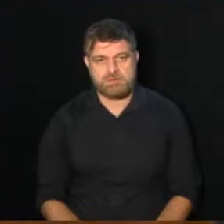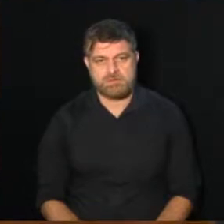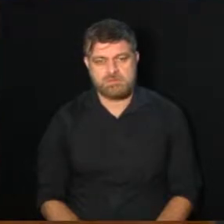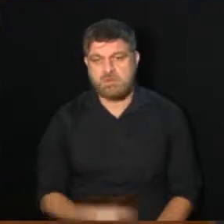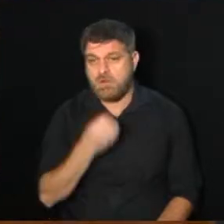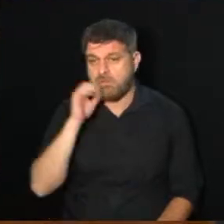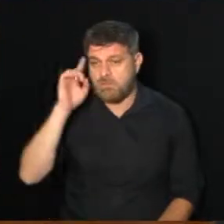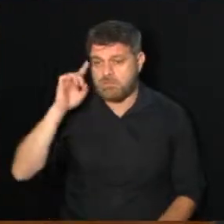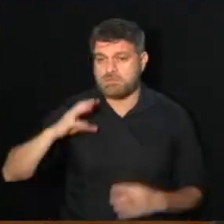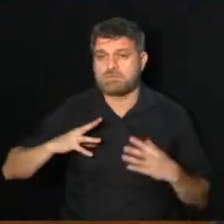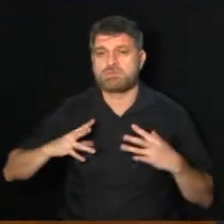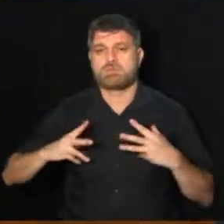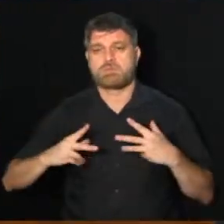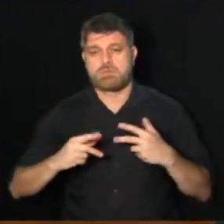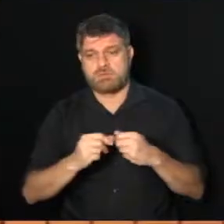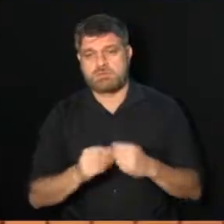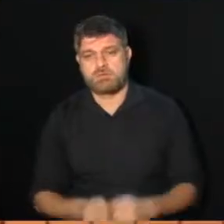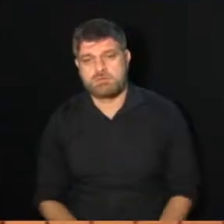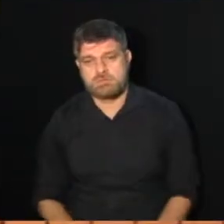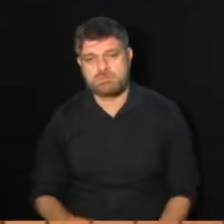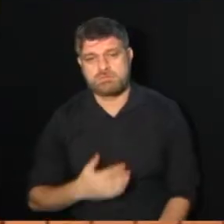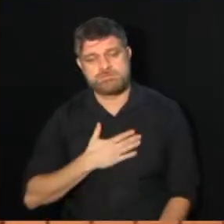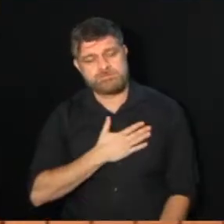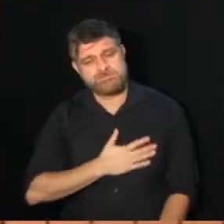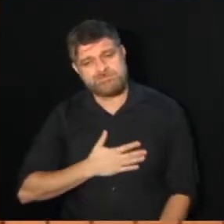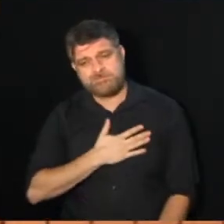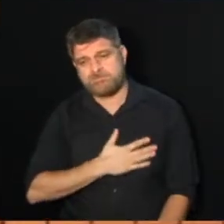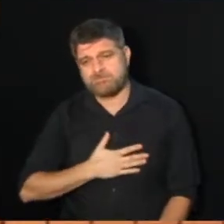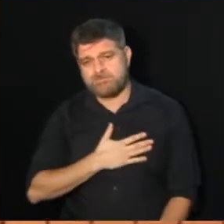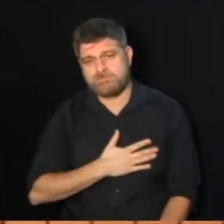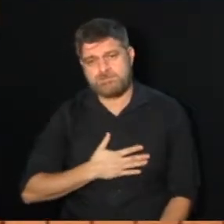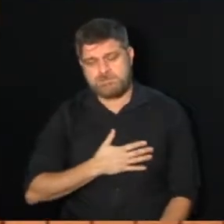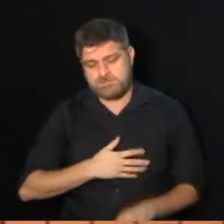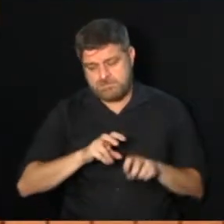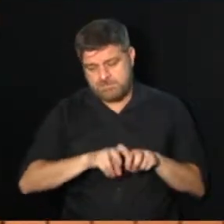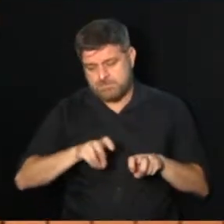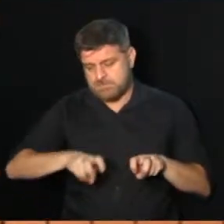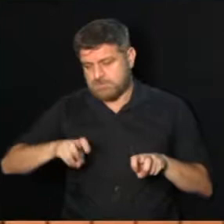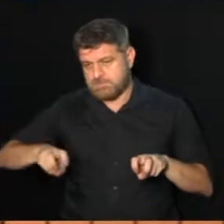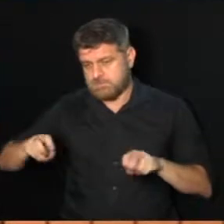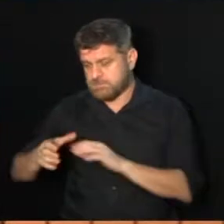Bom dia a todos. Inicialmente, gostaria de cumprimentar os componentes